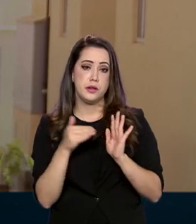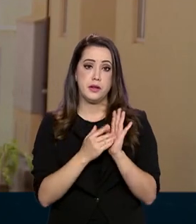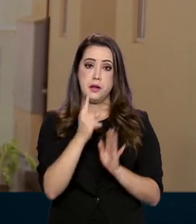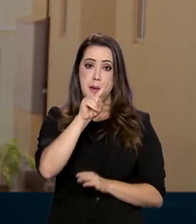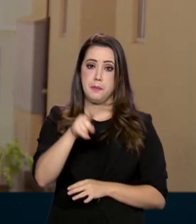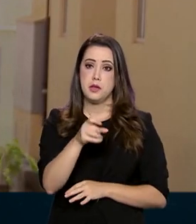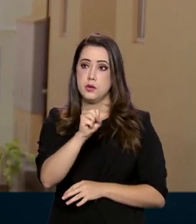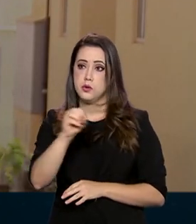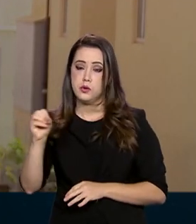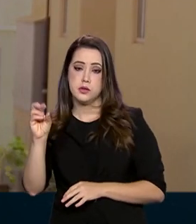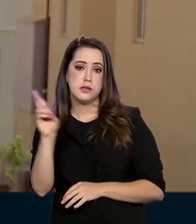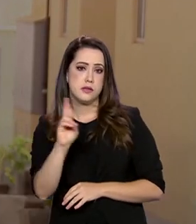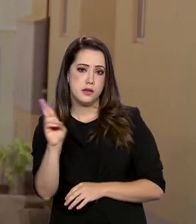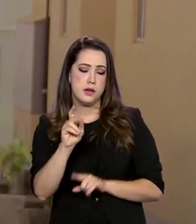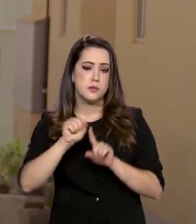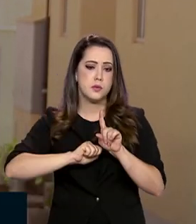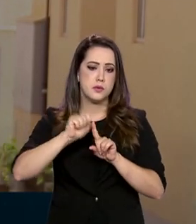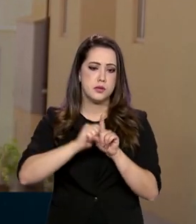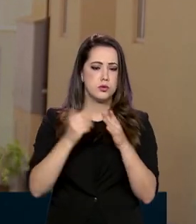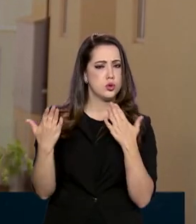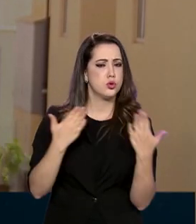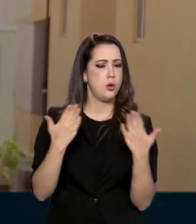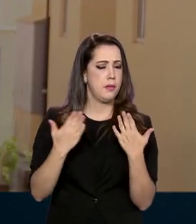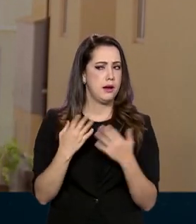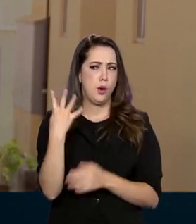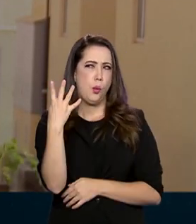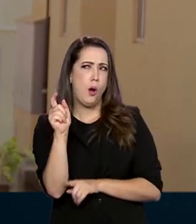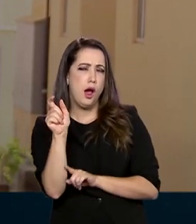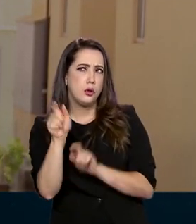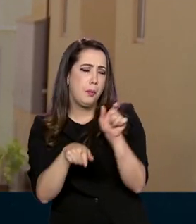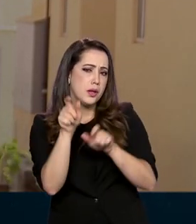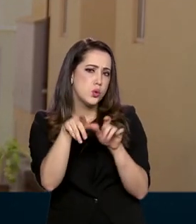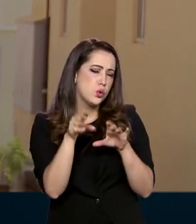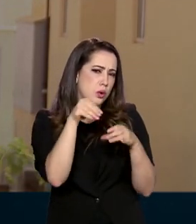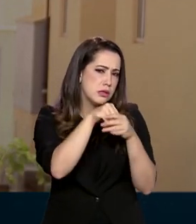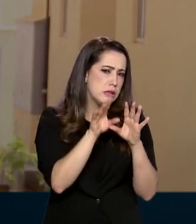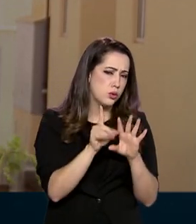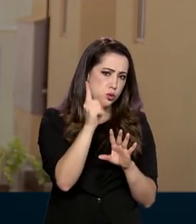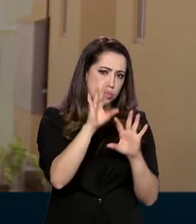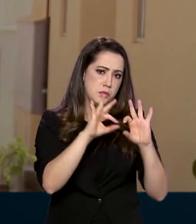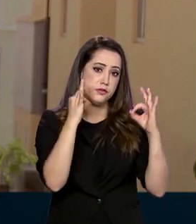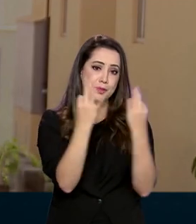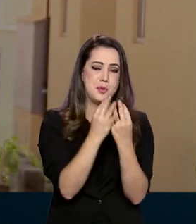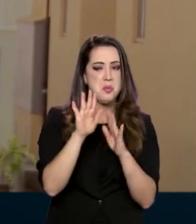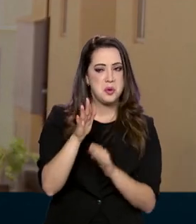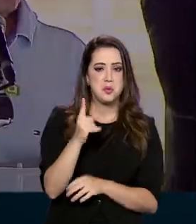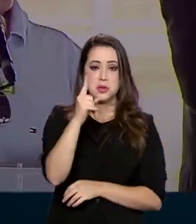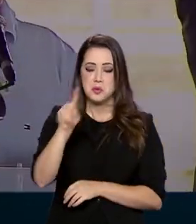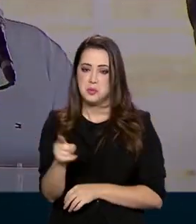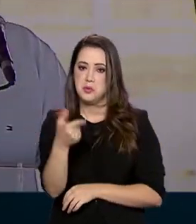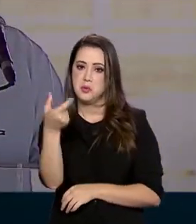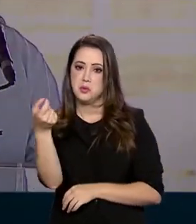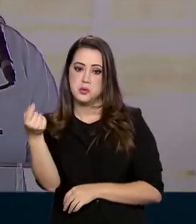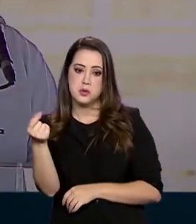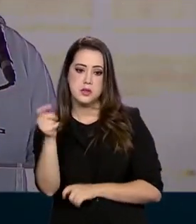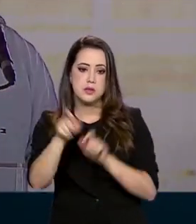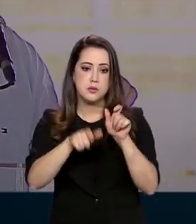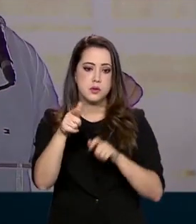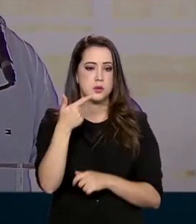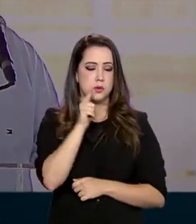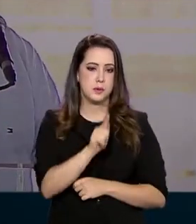E se a gente considerar que cada família tem em média 4 pessoas, 1.200 pessoas serão beneficiadas. Esse ano,